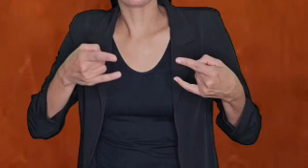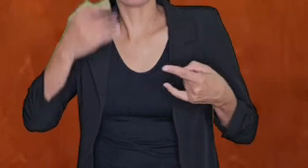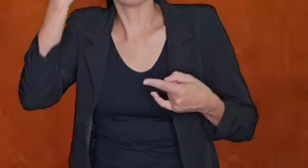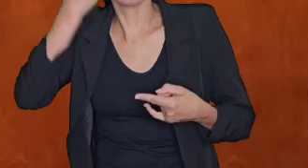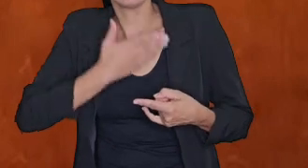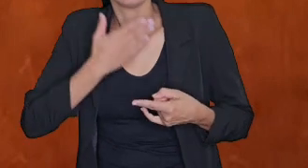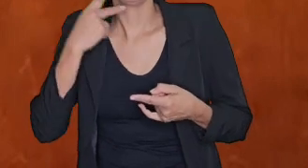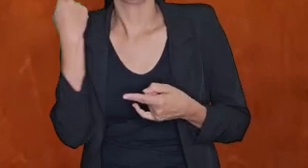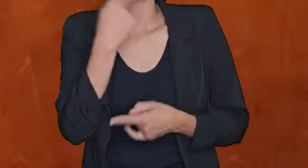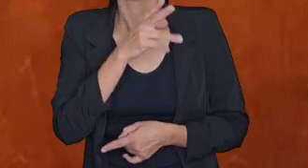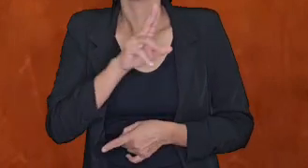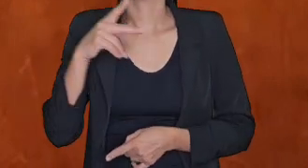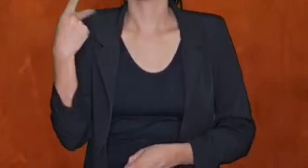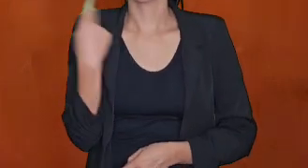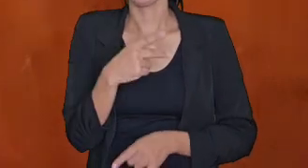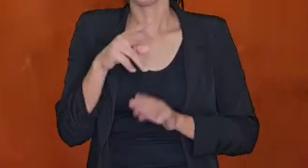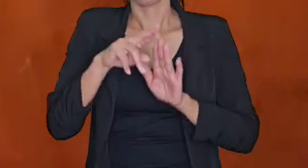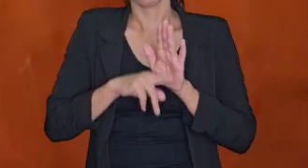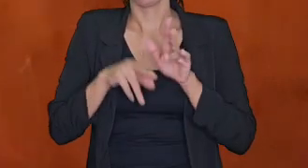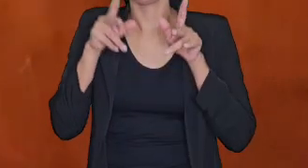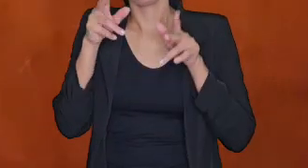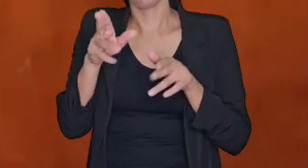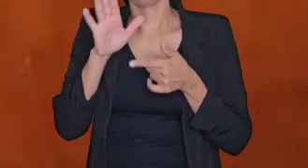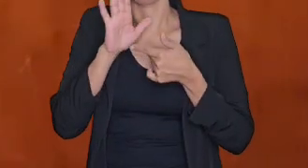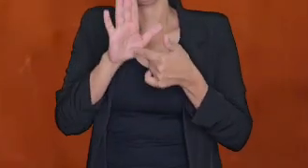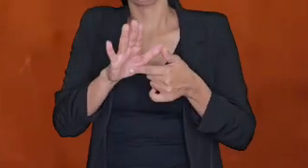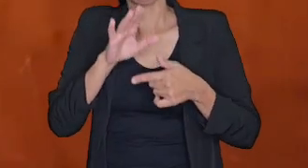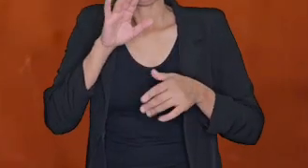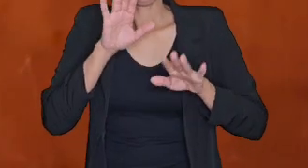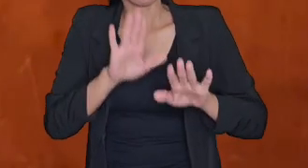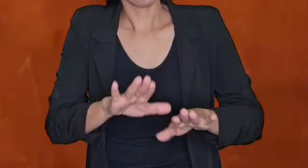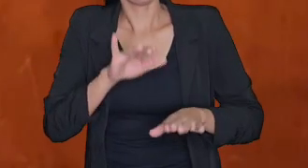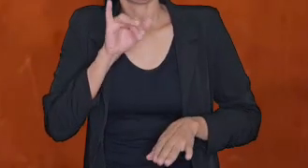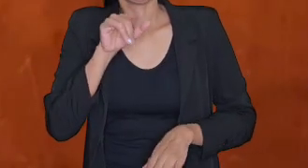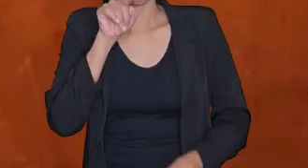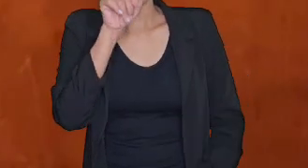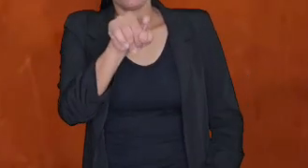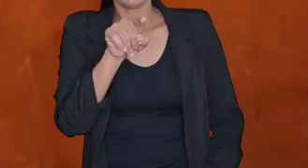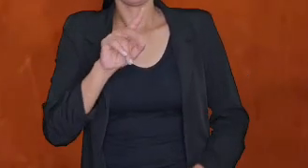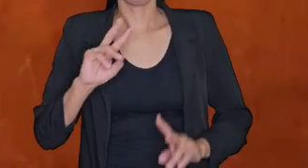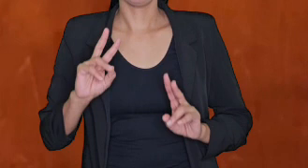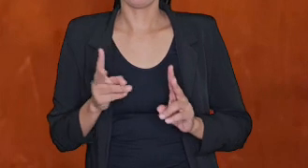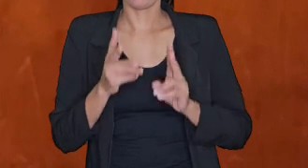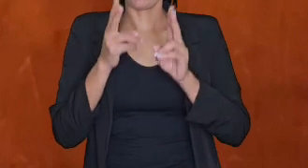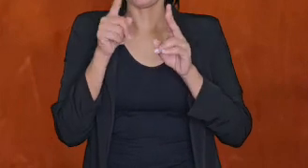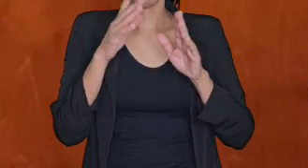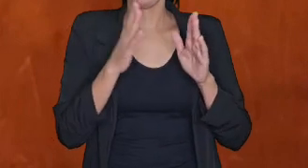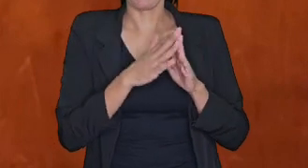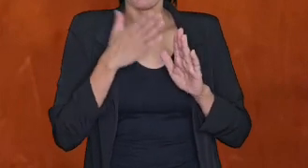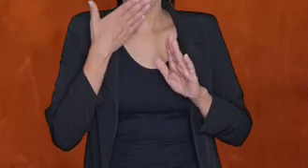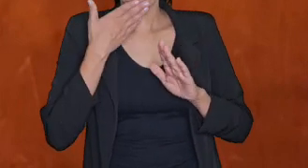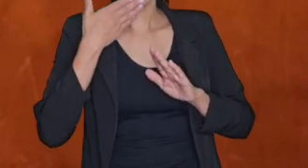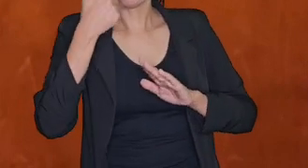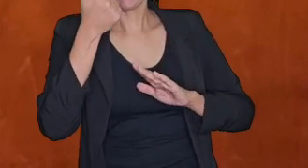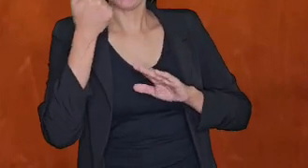faça reformas e tenha as notas fiscais no seu nome, tal como dita a regra tributária. Mas se